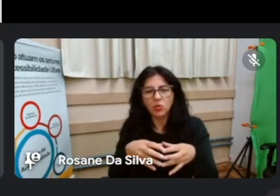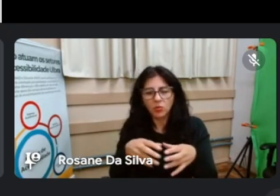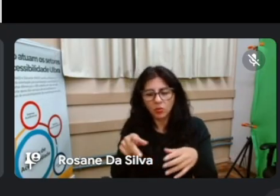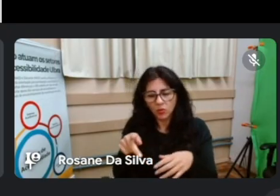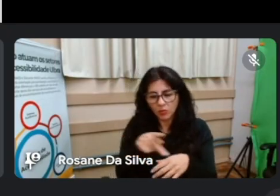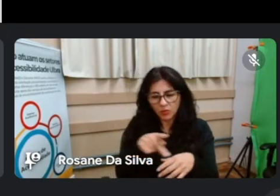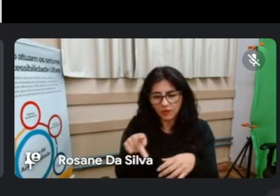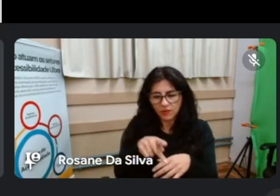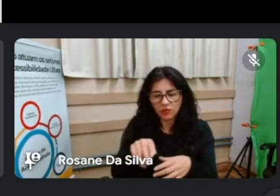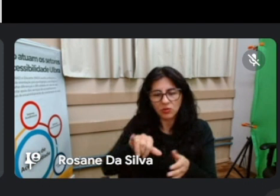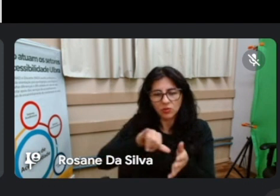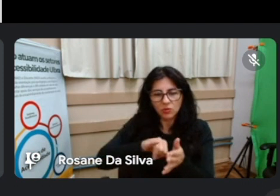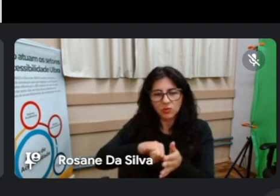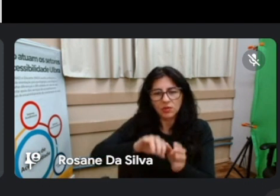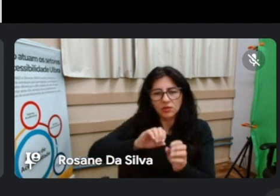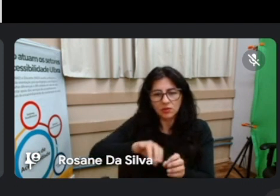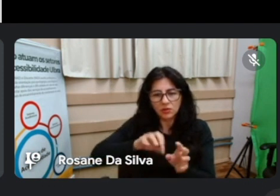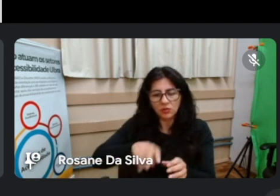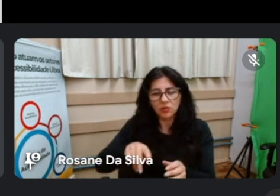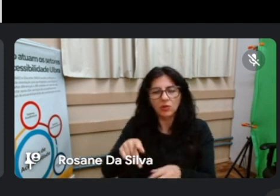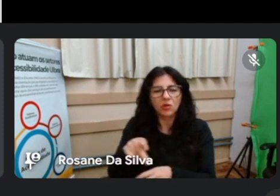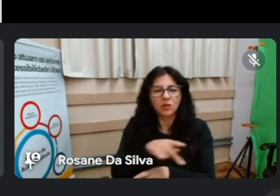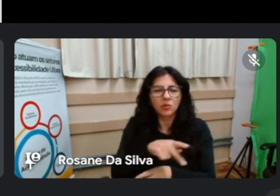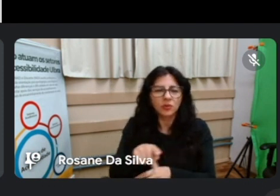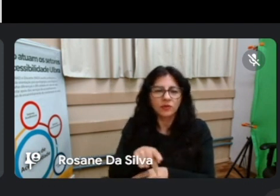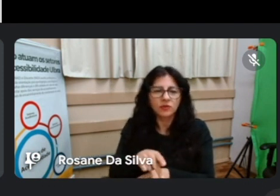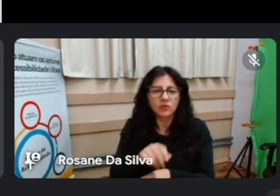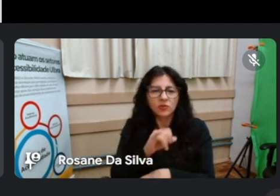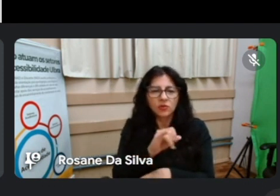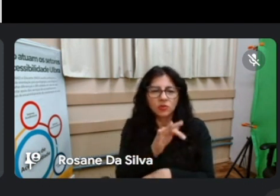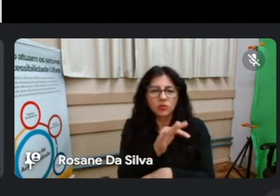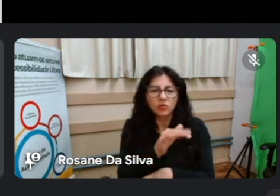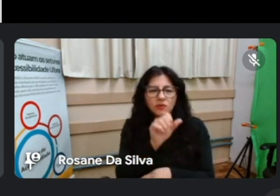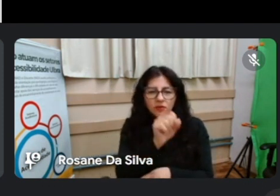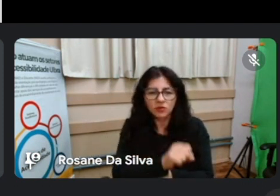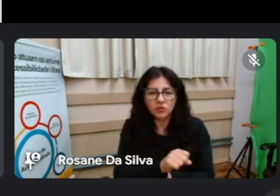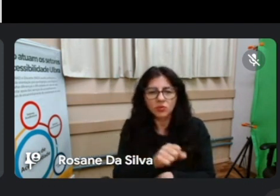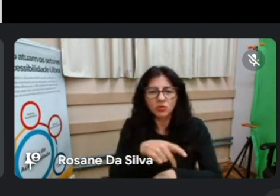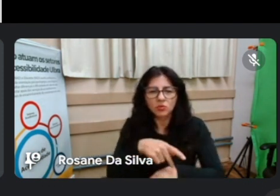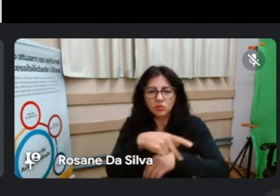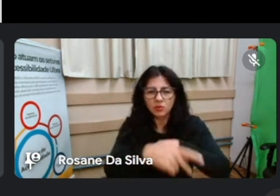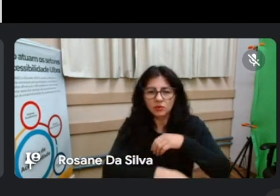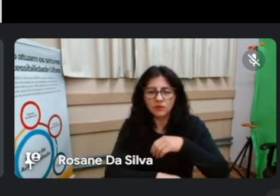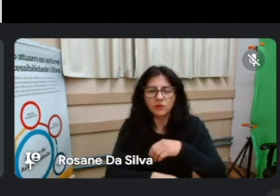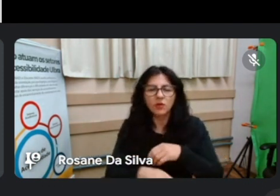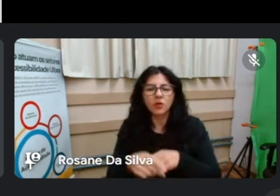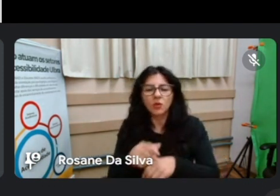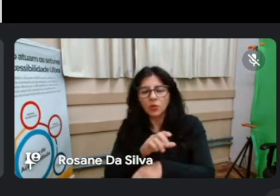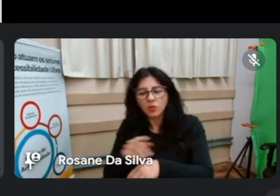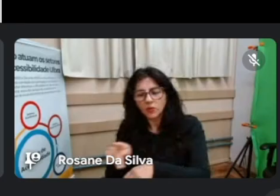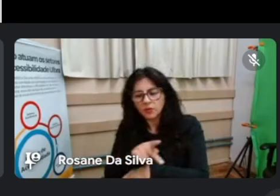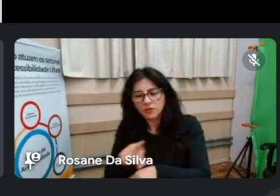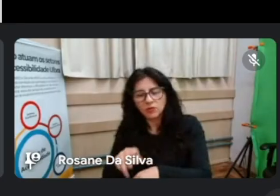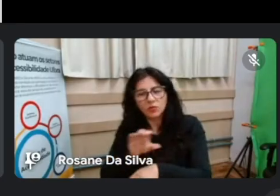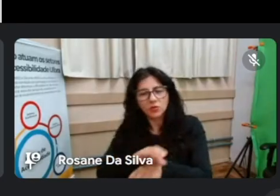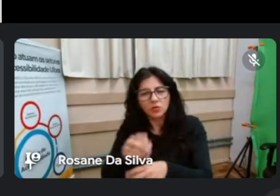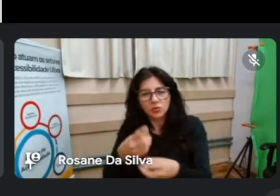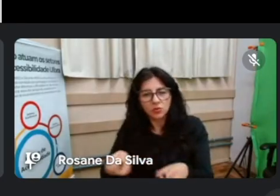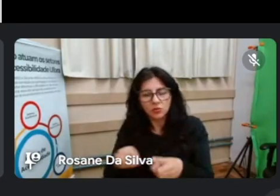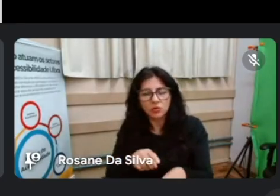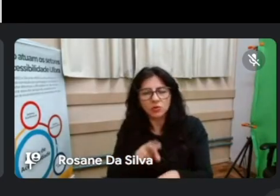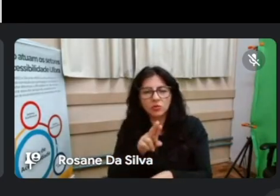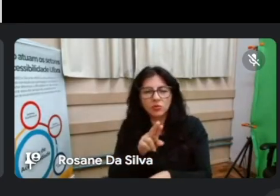de Educação por um professor do IF Sul de Passo Fundo por professores do curso de Música e Tecnologia da UFSM